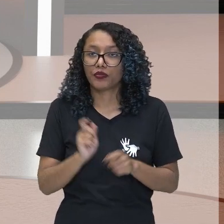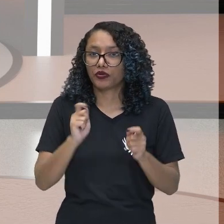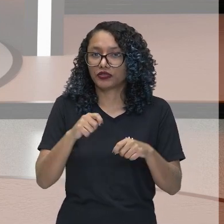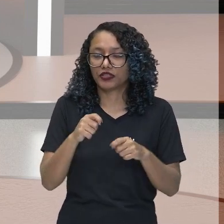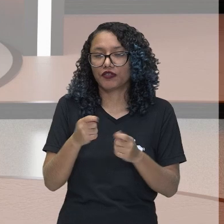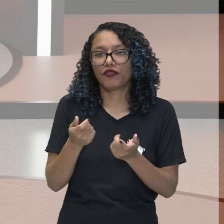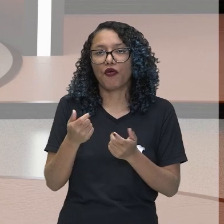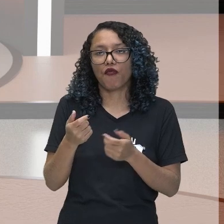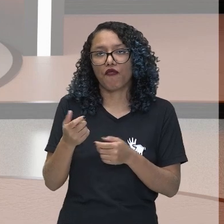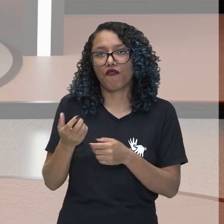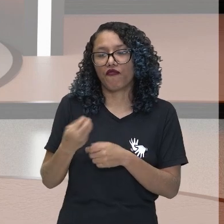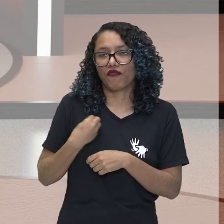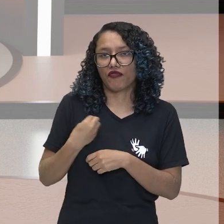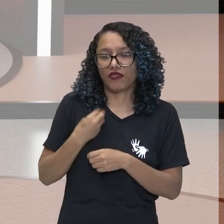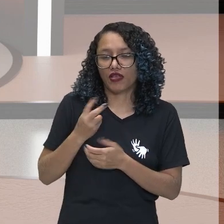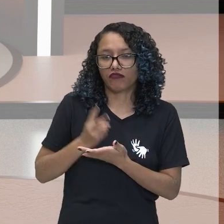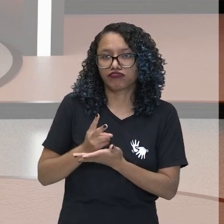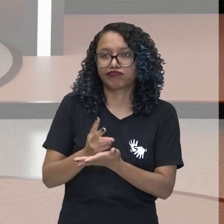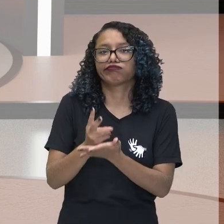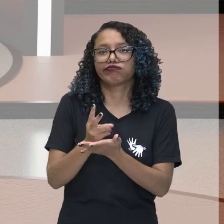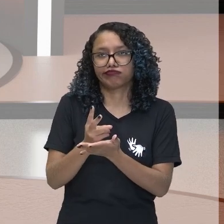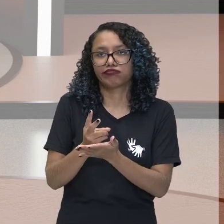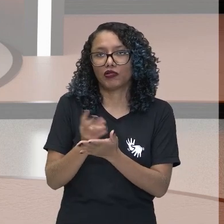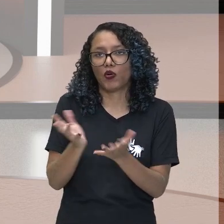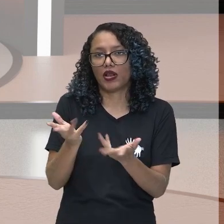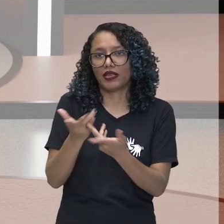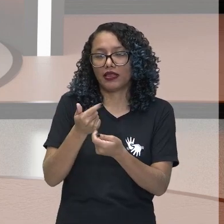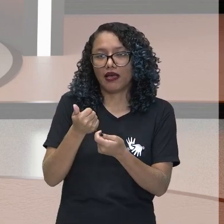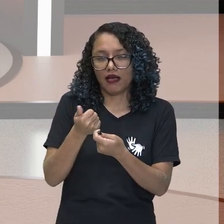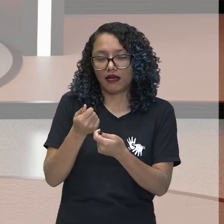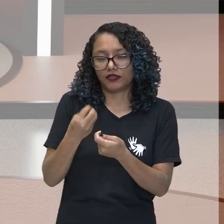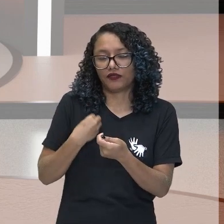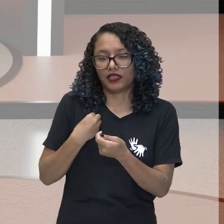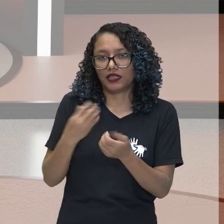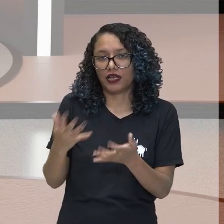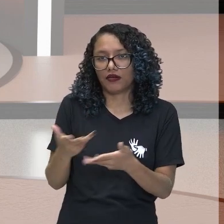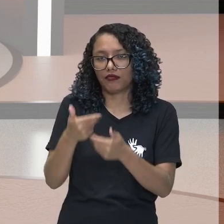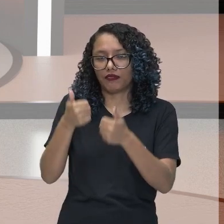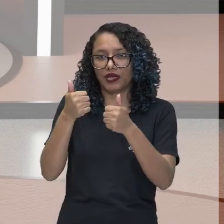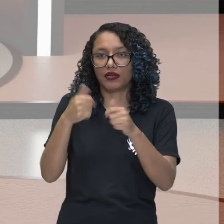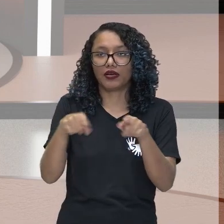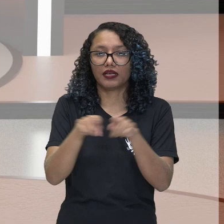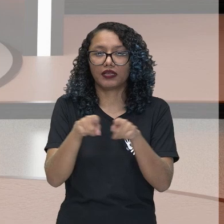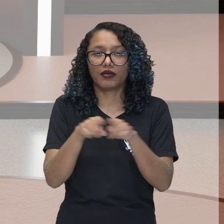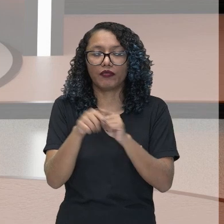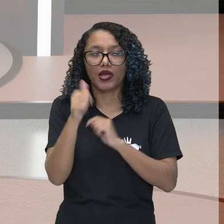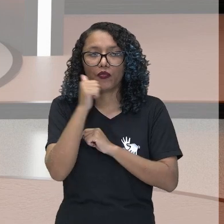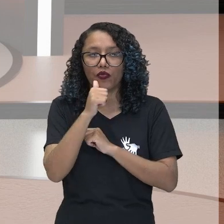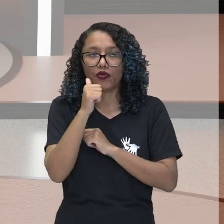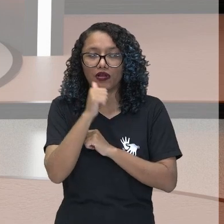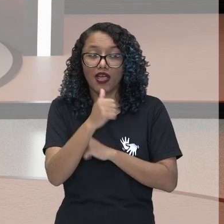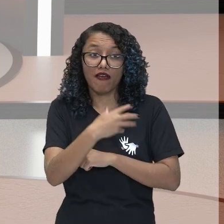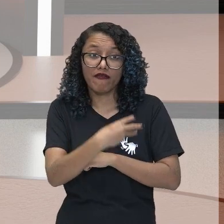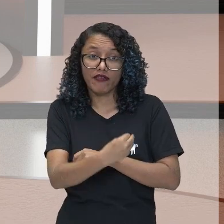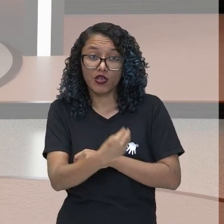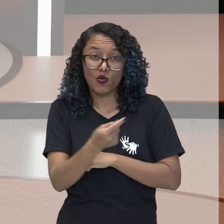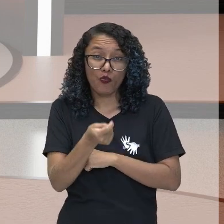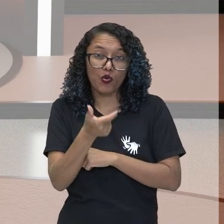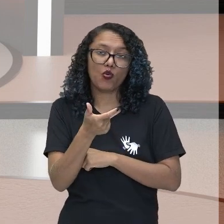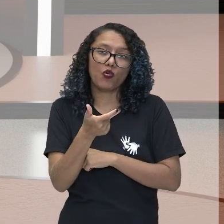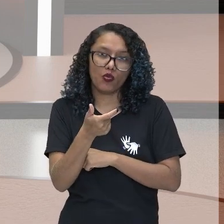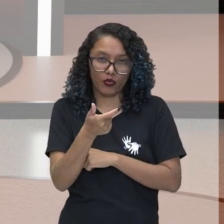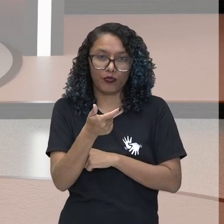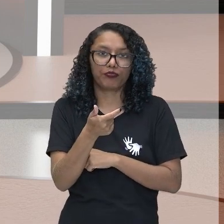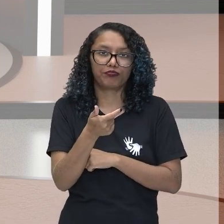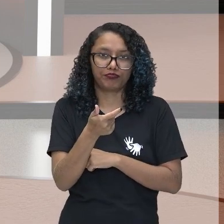em melhor qualidade de vida, e as mulheres estão tendo menos filhos. Então, está ocorrendo o quê?